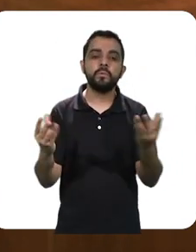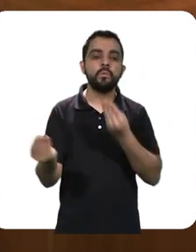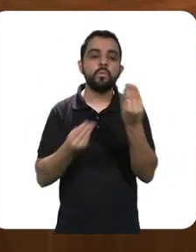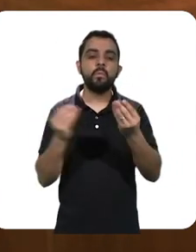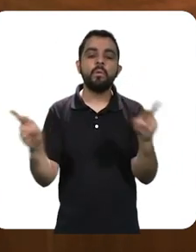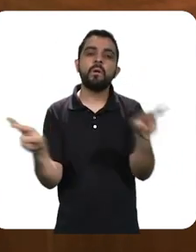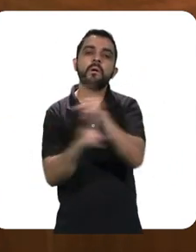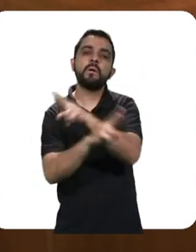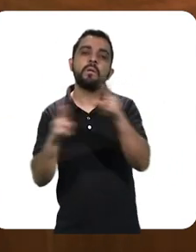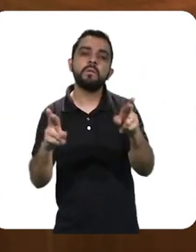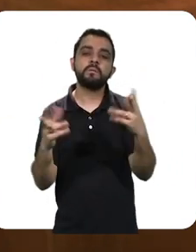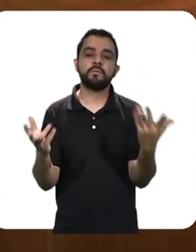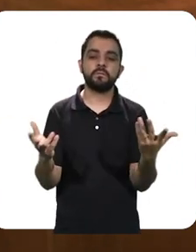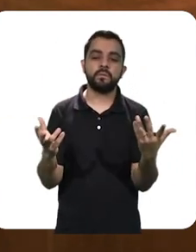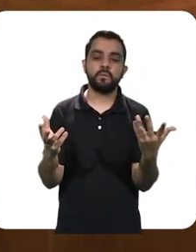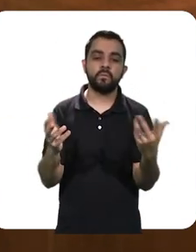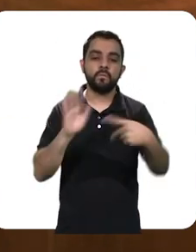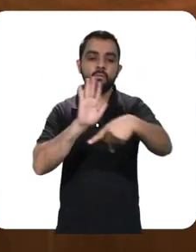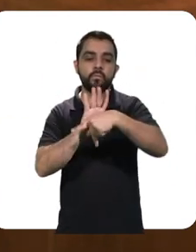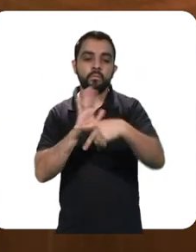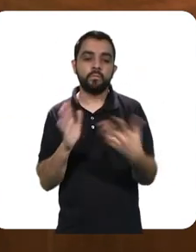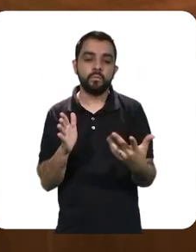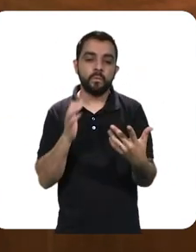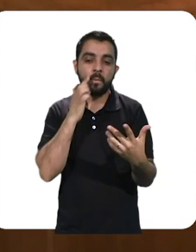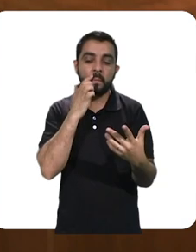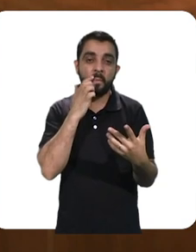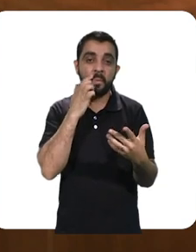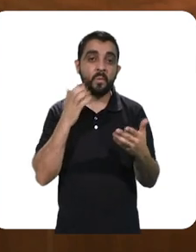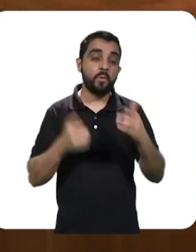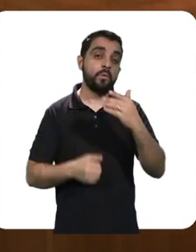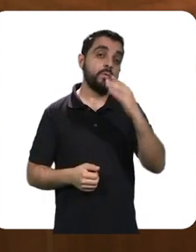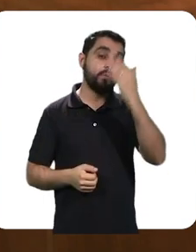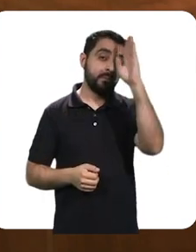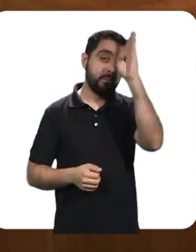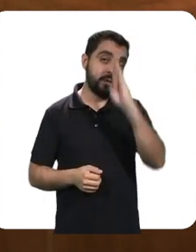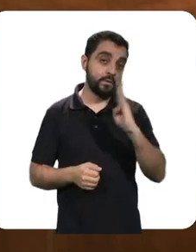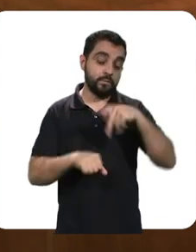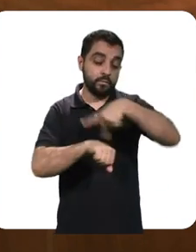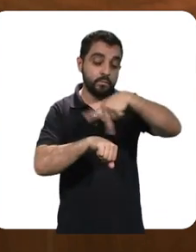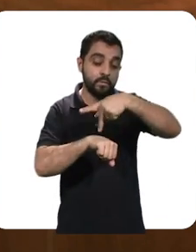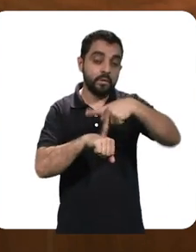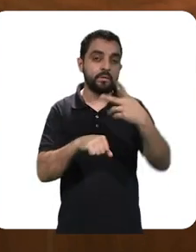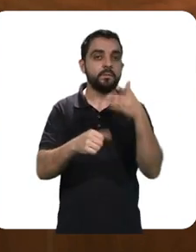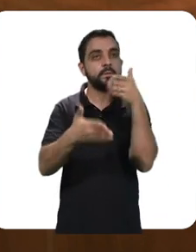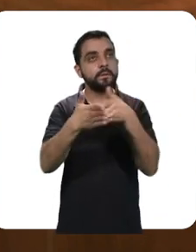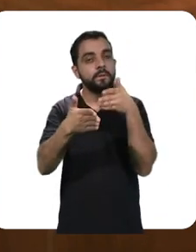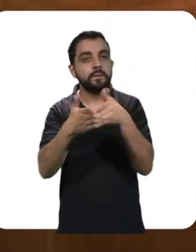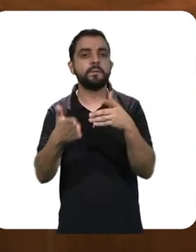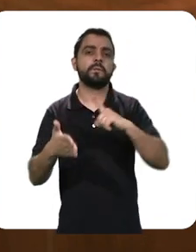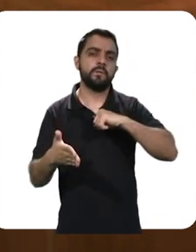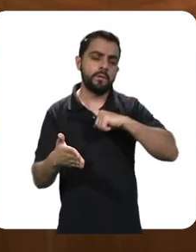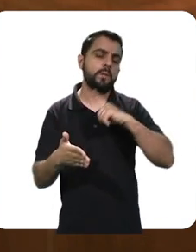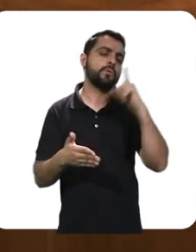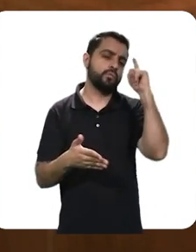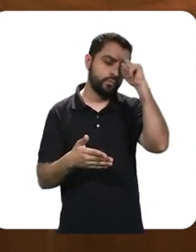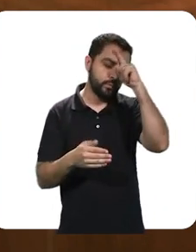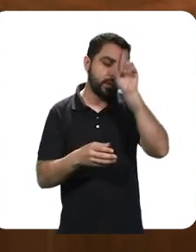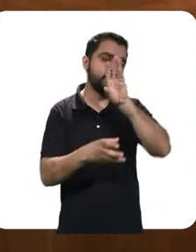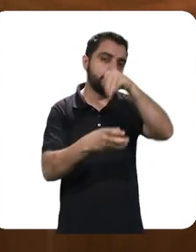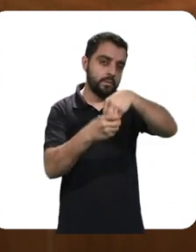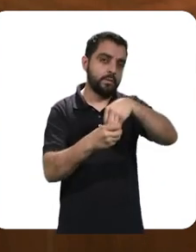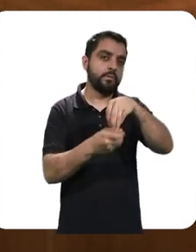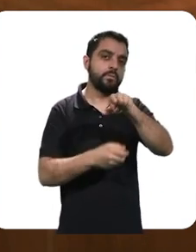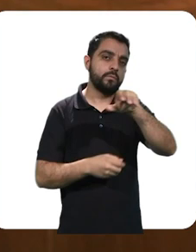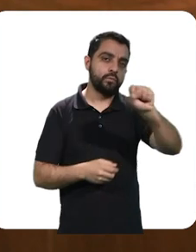Então, em um estado onde a gente tem uma dificuldade hoje no nosso sistema único de saúde, de conseguir